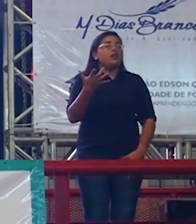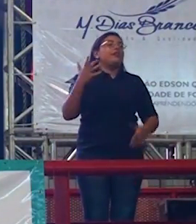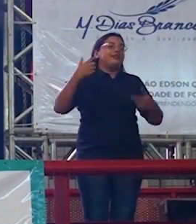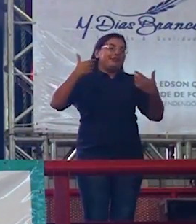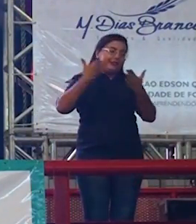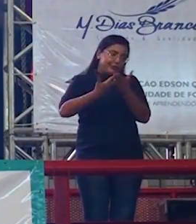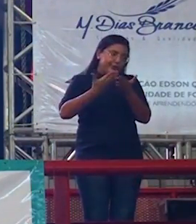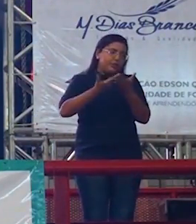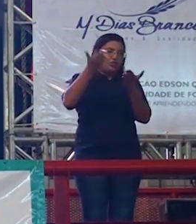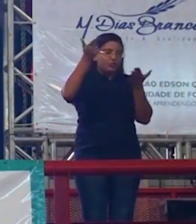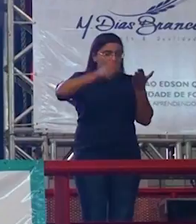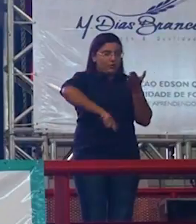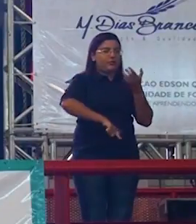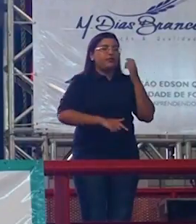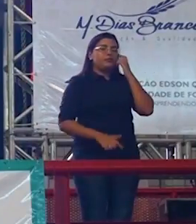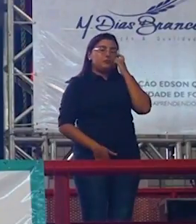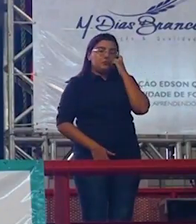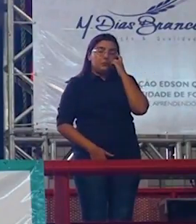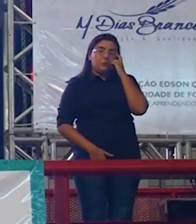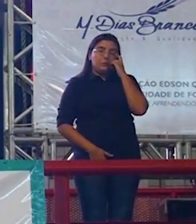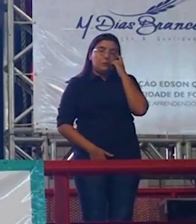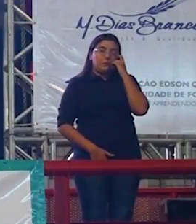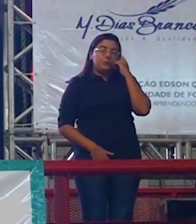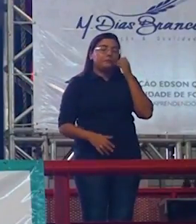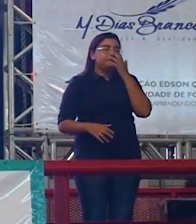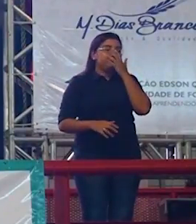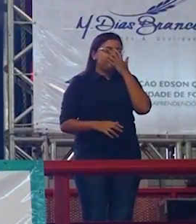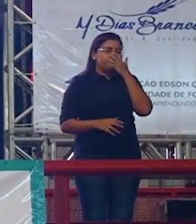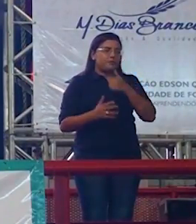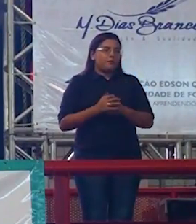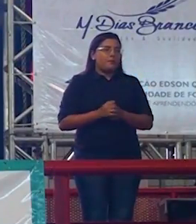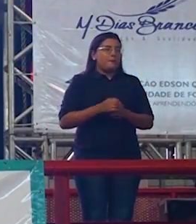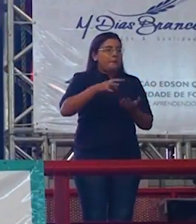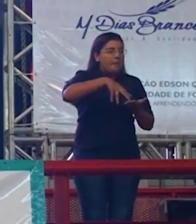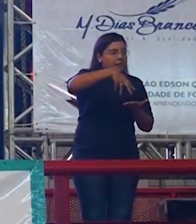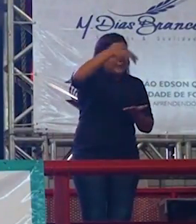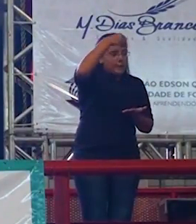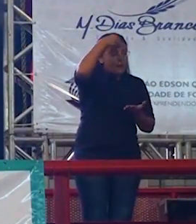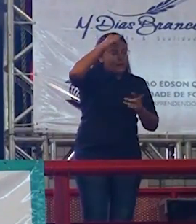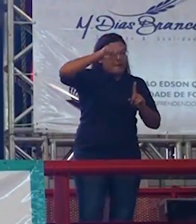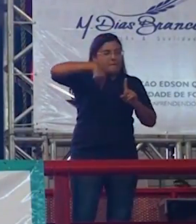teoria, amanhã eu reviso a teoria fazendo